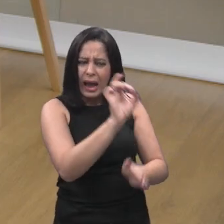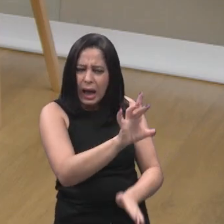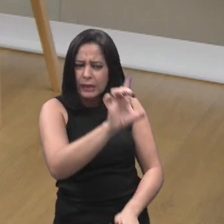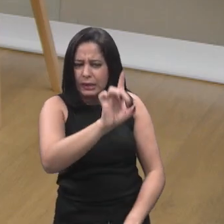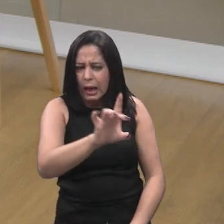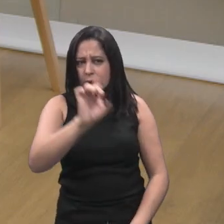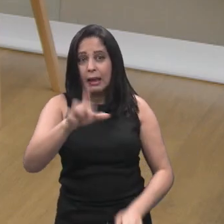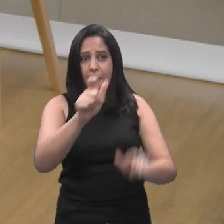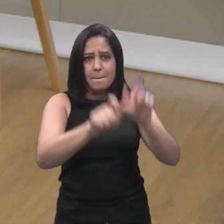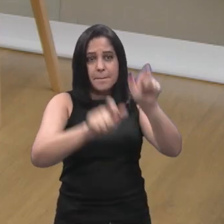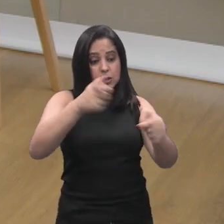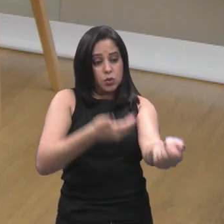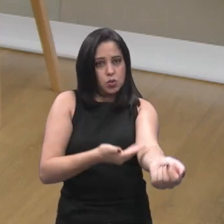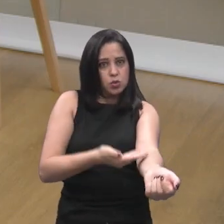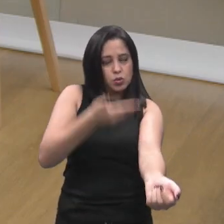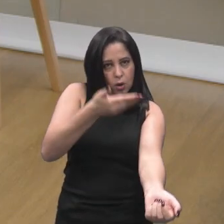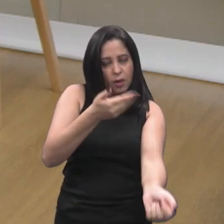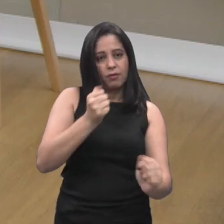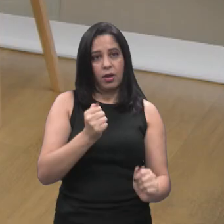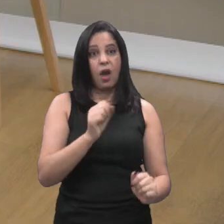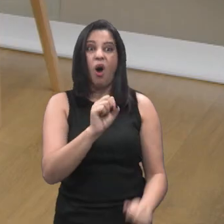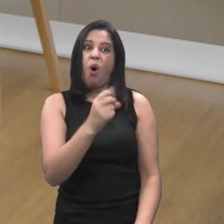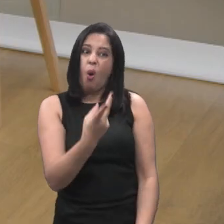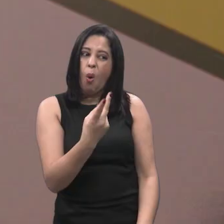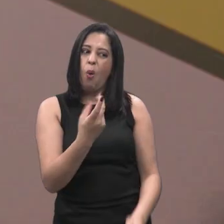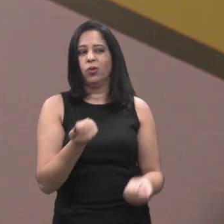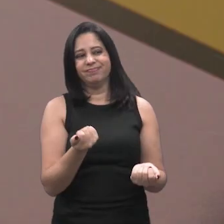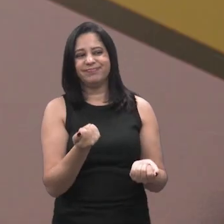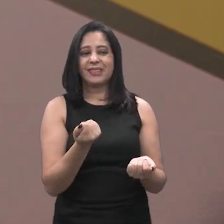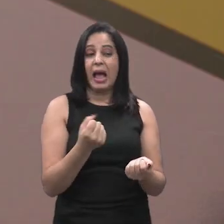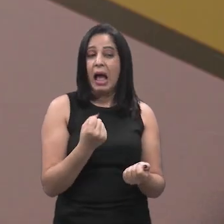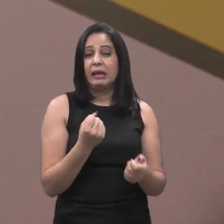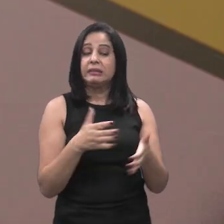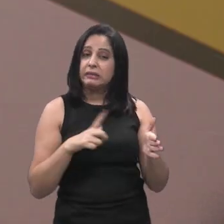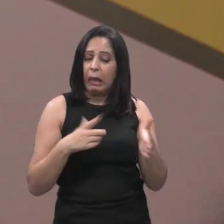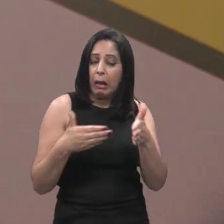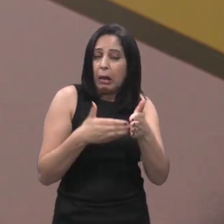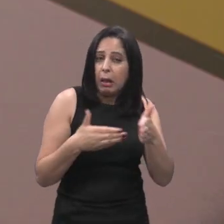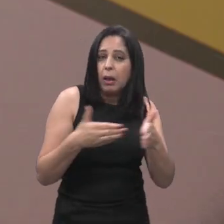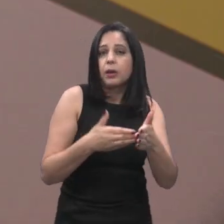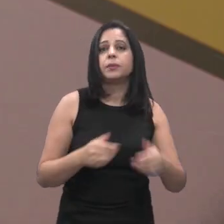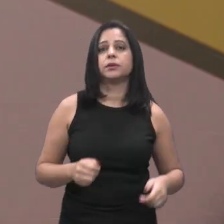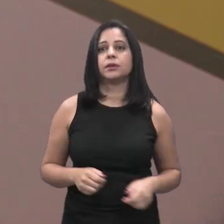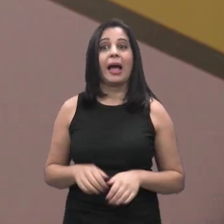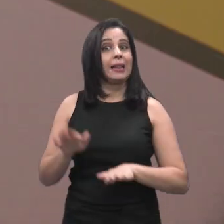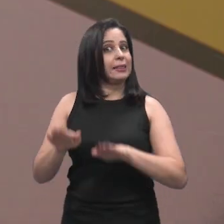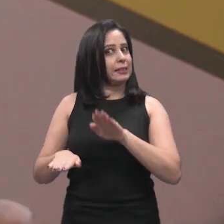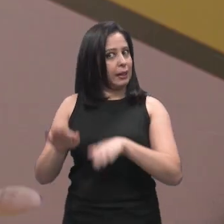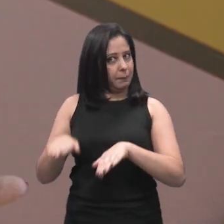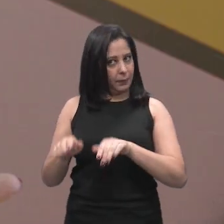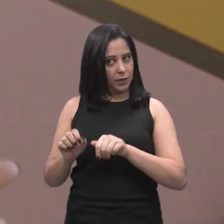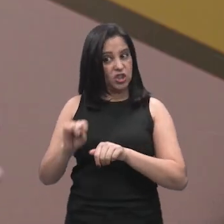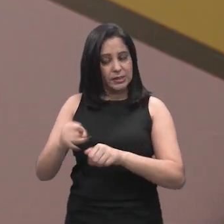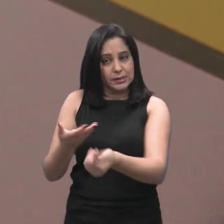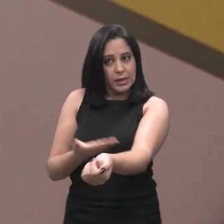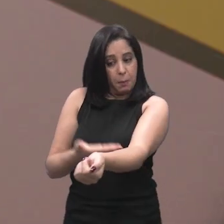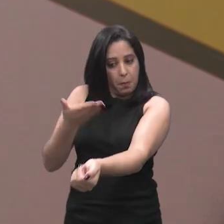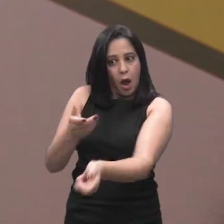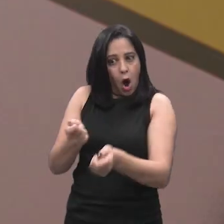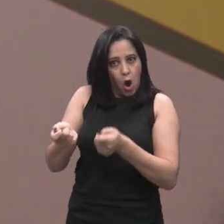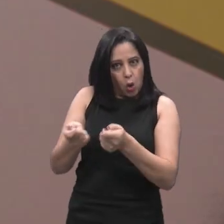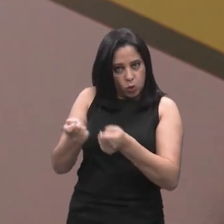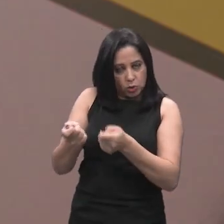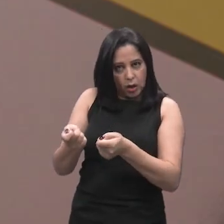já precisa restringir, não? Então, depende se a pressão vai estar controlada com a medicação ou não. Se a pressão estiver controlada com